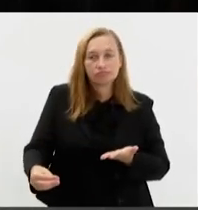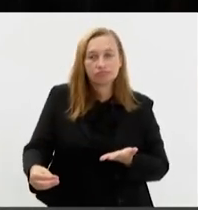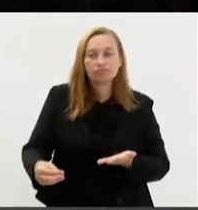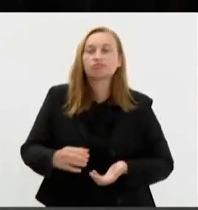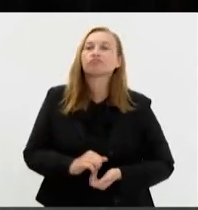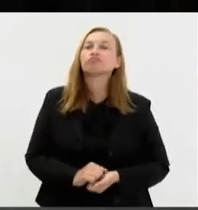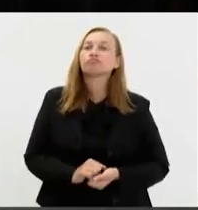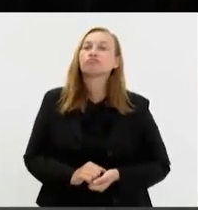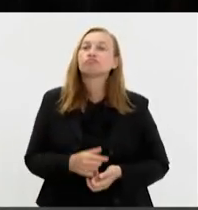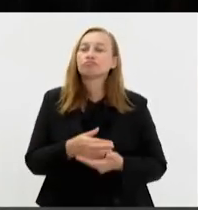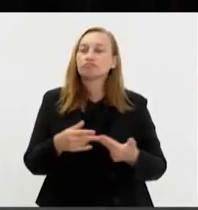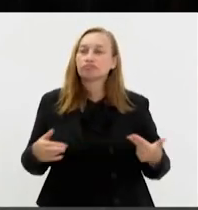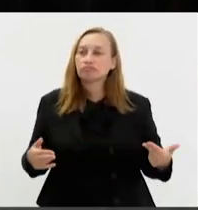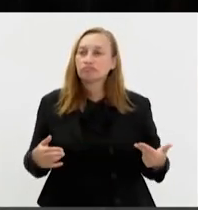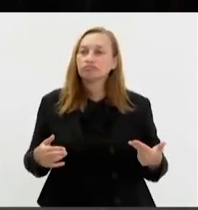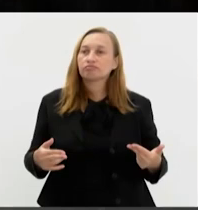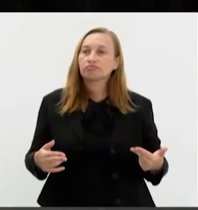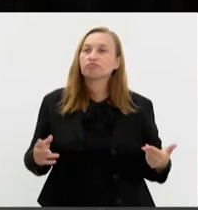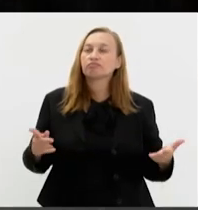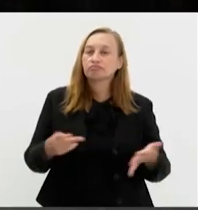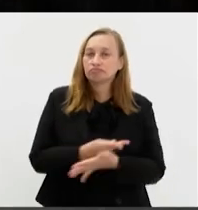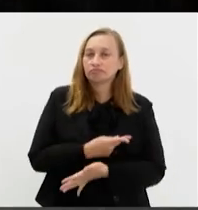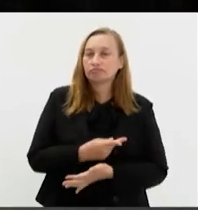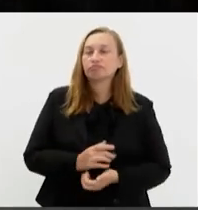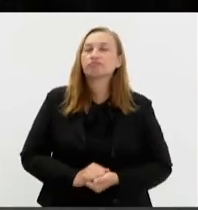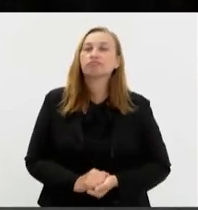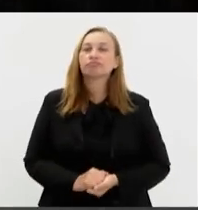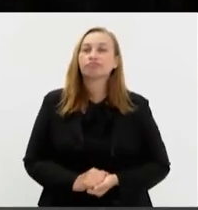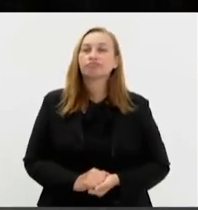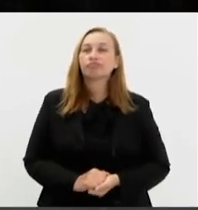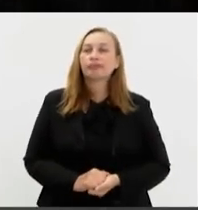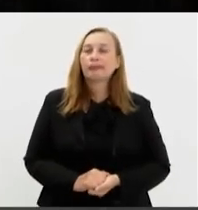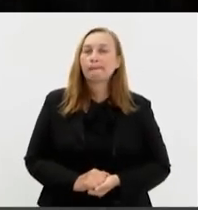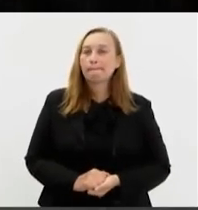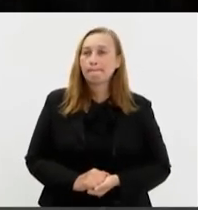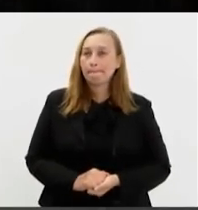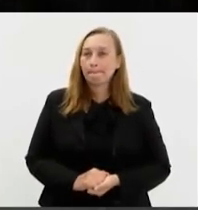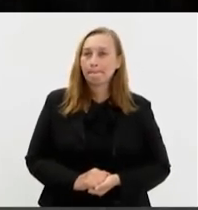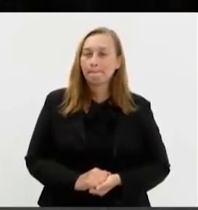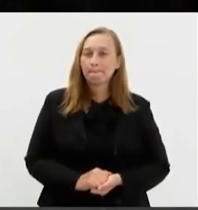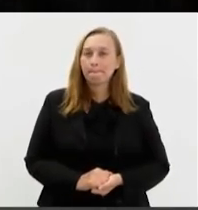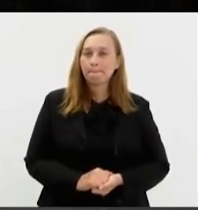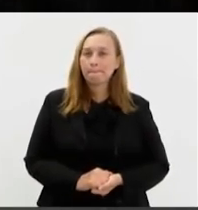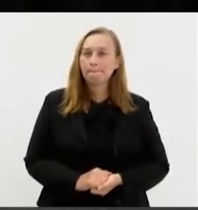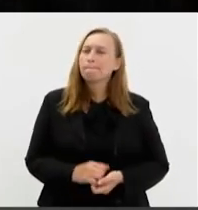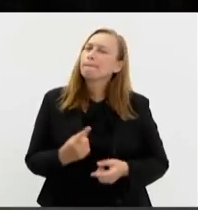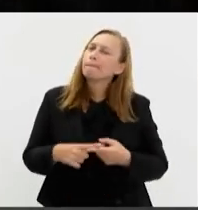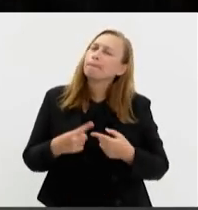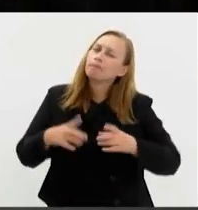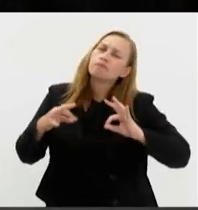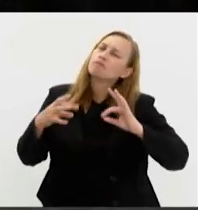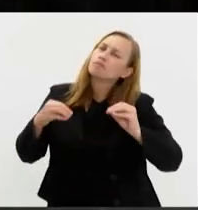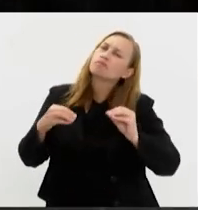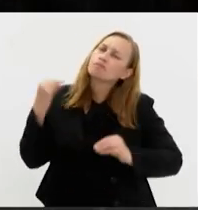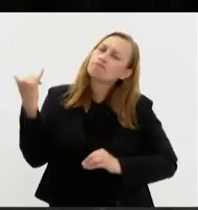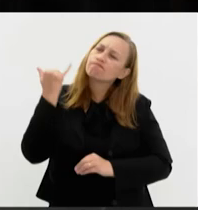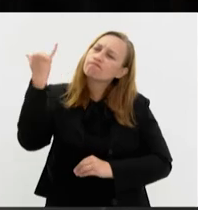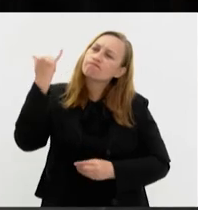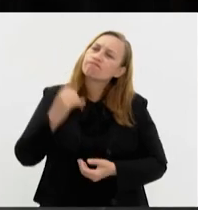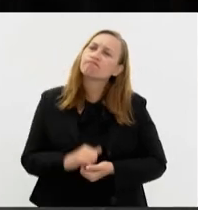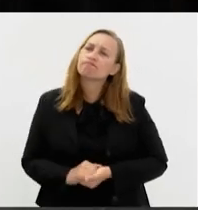com muitos capítulos ainda por vir e aí por que que isso tudo é importante porque